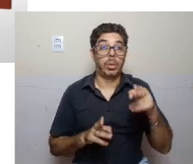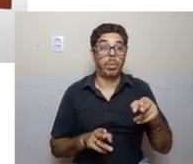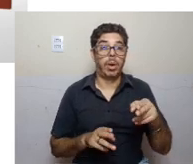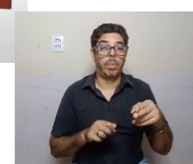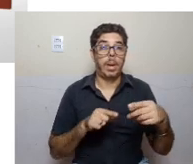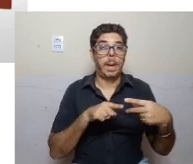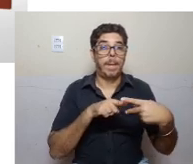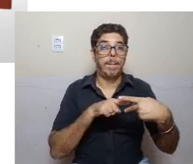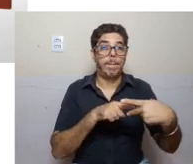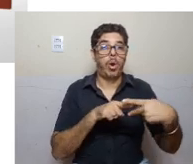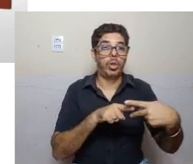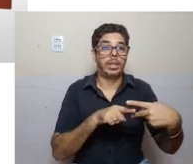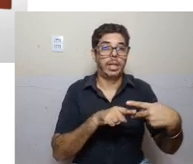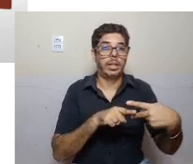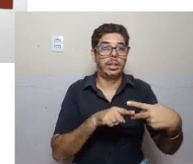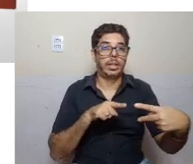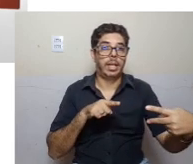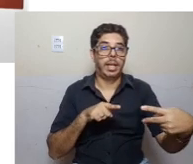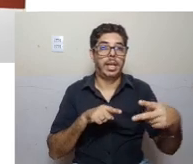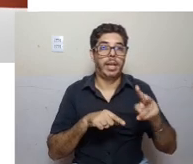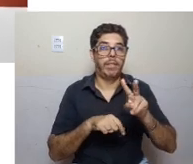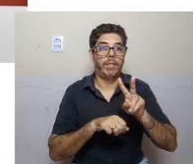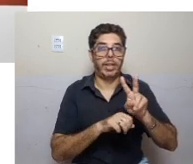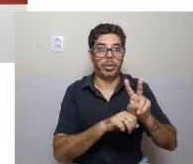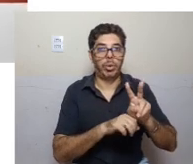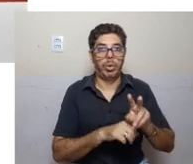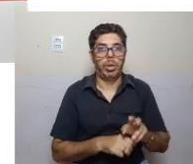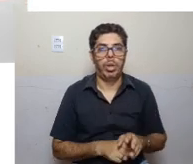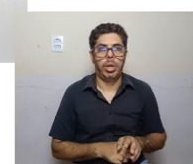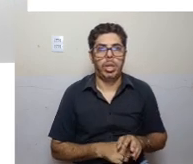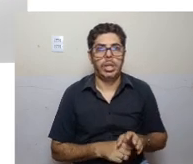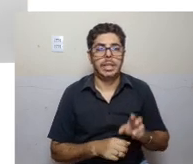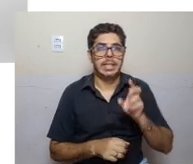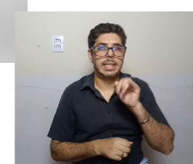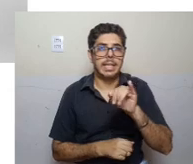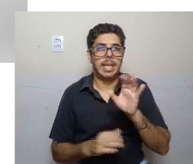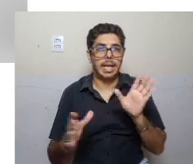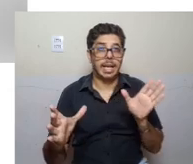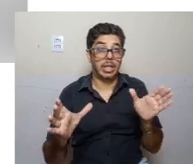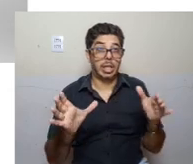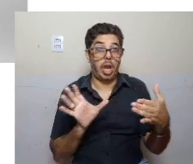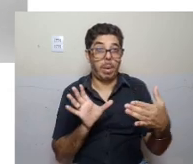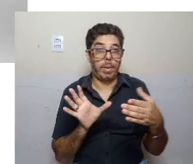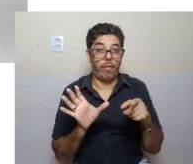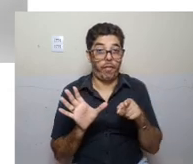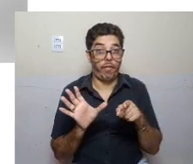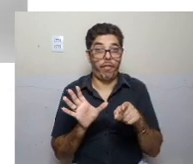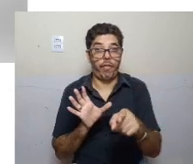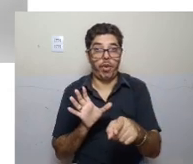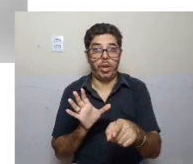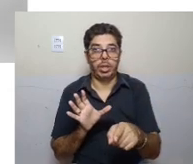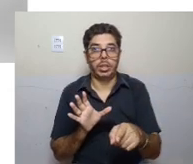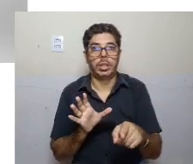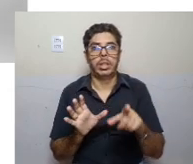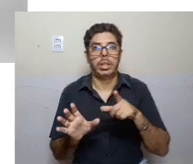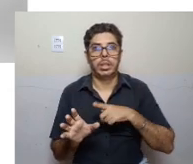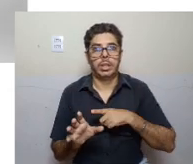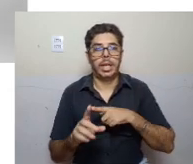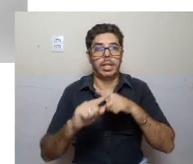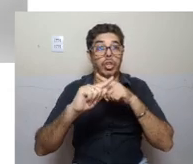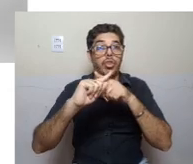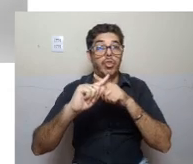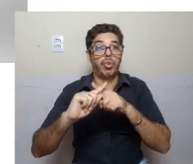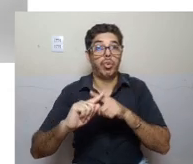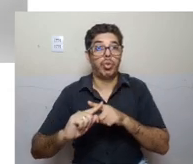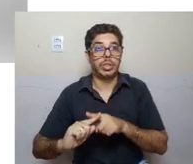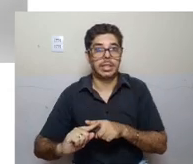de uma seta que representa o vetor. Campos que apontam para dentro da tela é desenhado por uma série de cruzes,